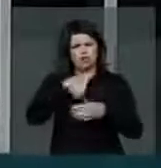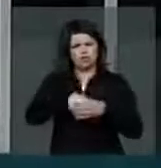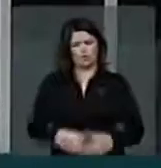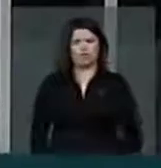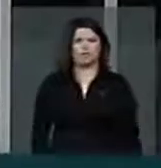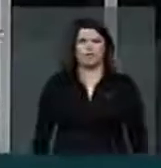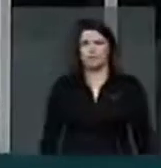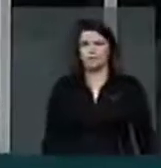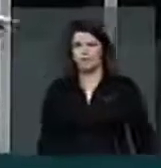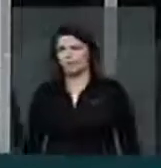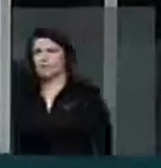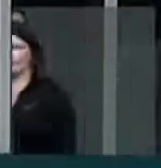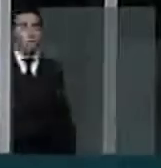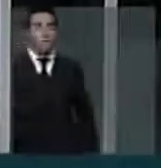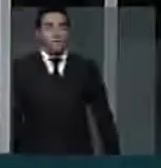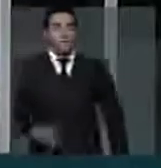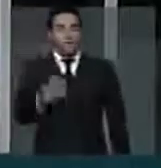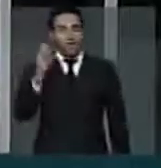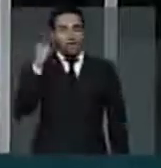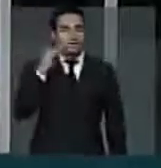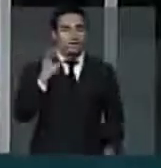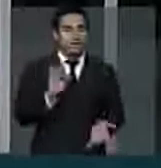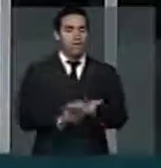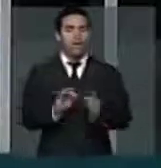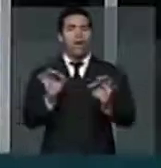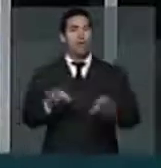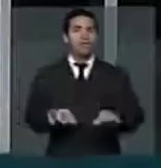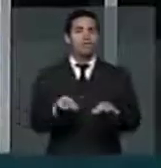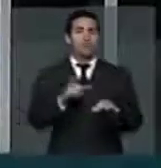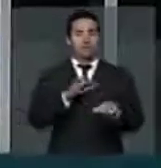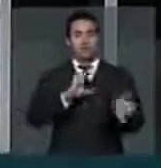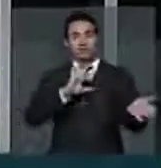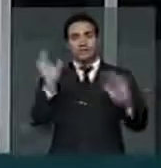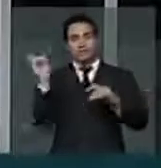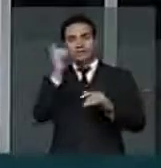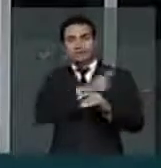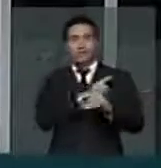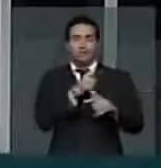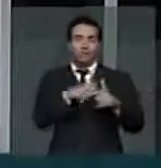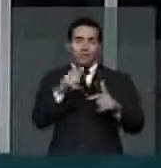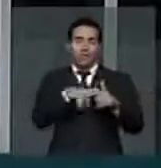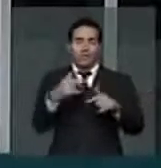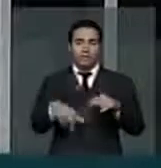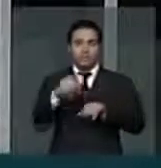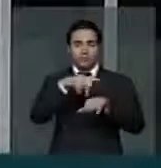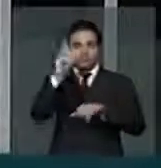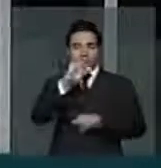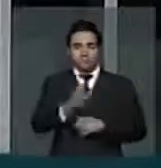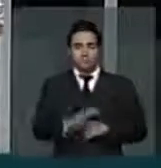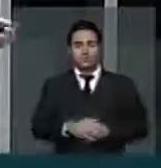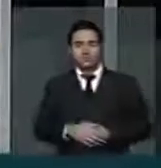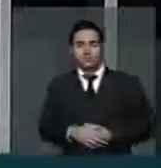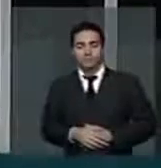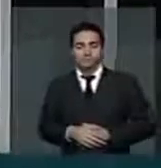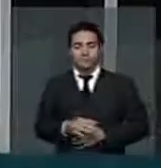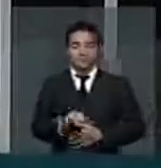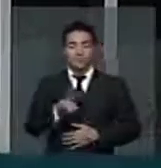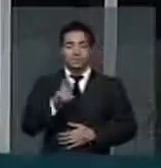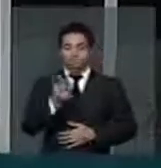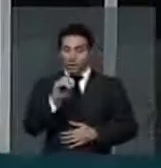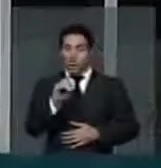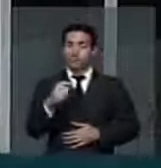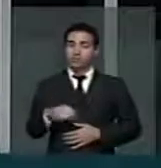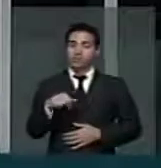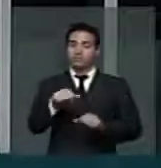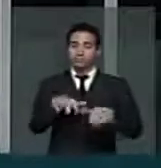segmento, que eu sei exatamente aonde estão as grandes dificuldades e os grandes gargalos desse país. Esse veto precisa vir aqui para